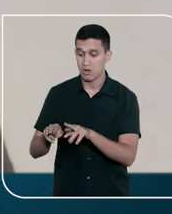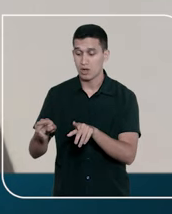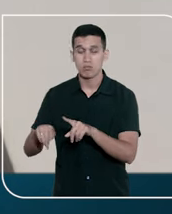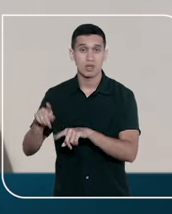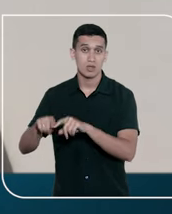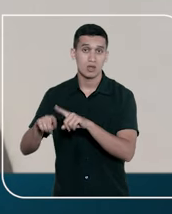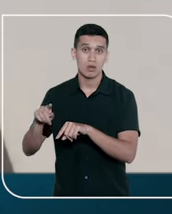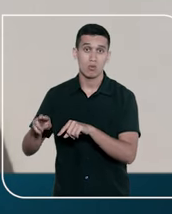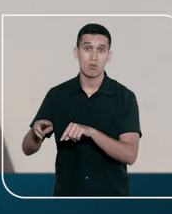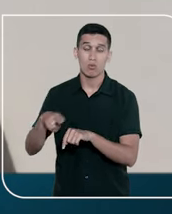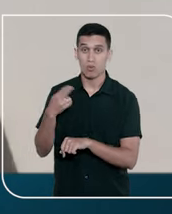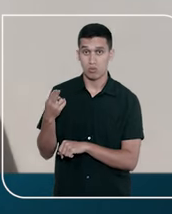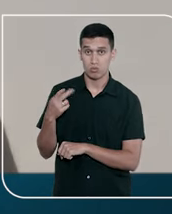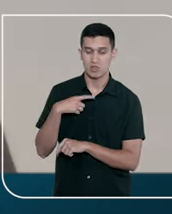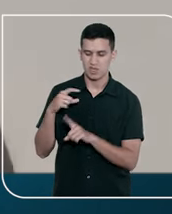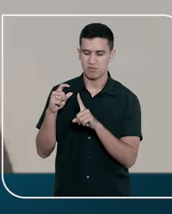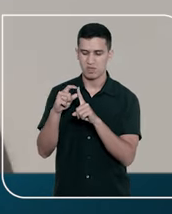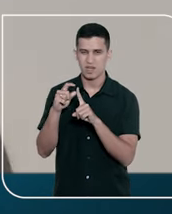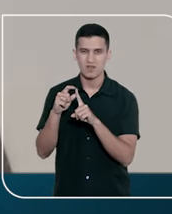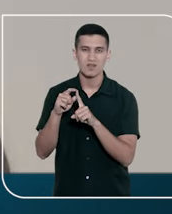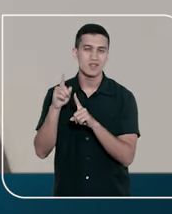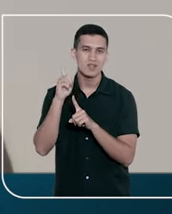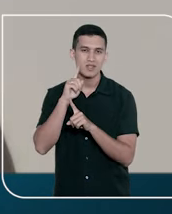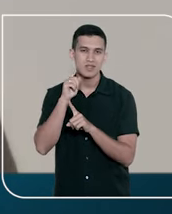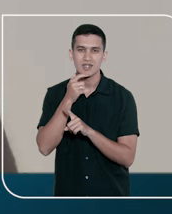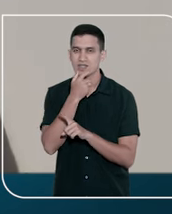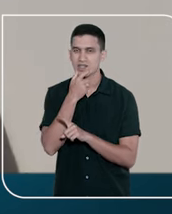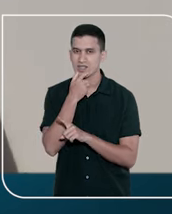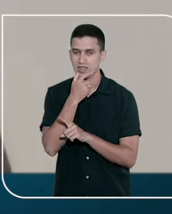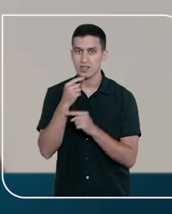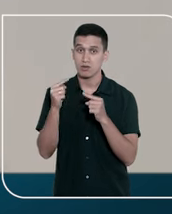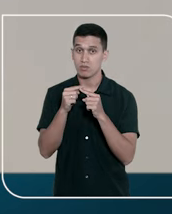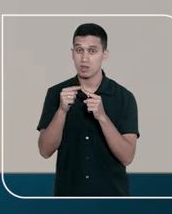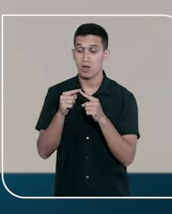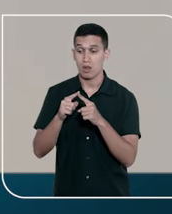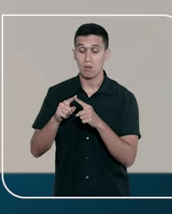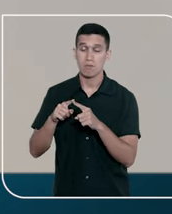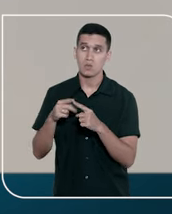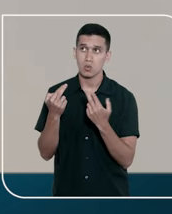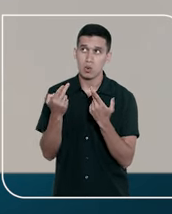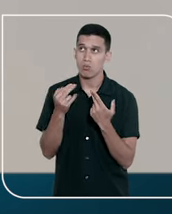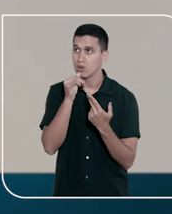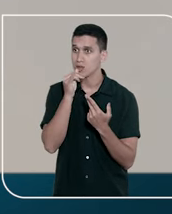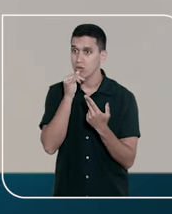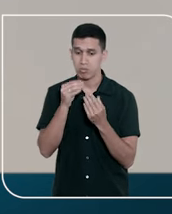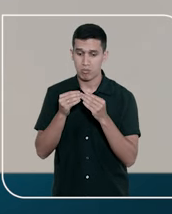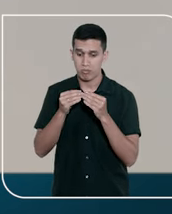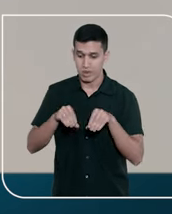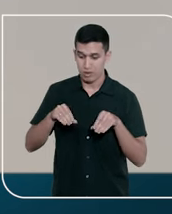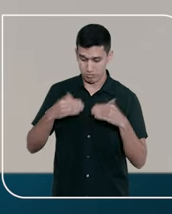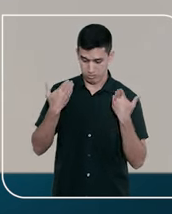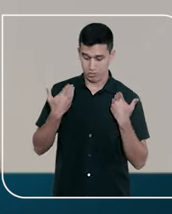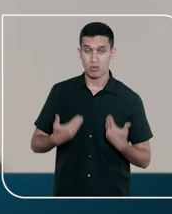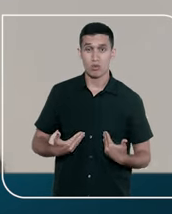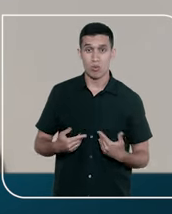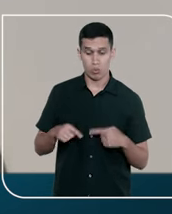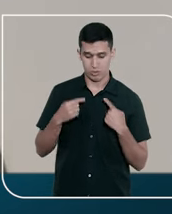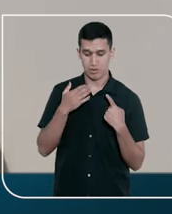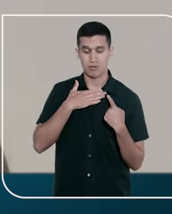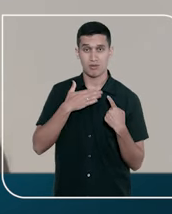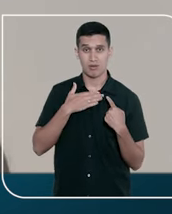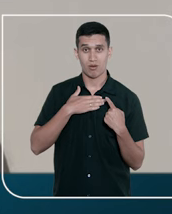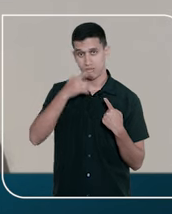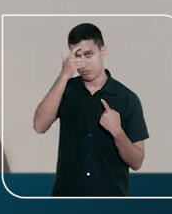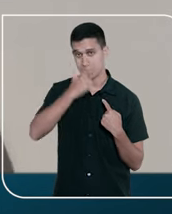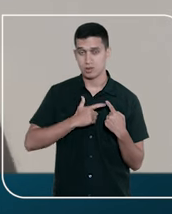de pain and suffering, né? Que é o dano à personalidade, que é o dano moral propriamente dito. E por que eu